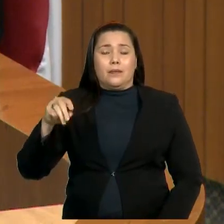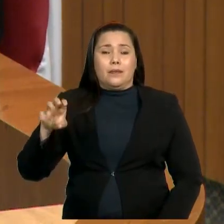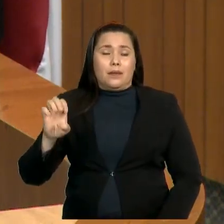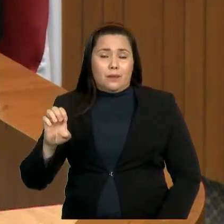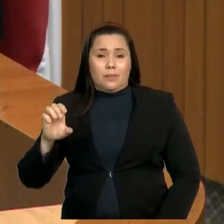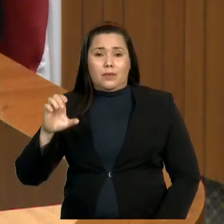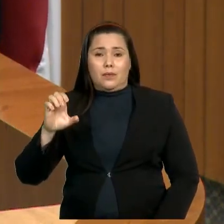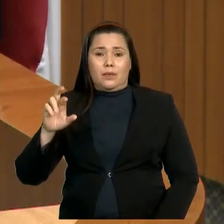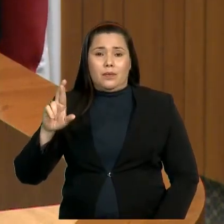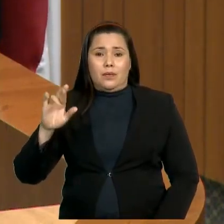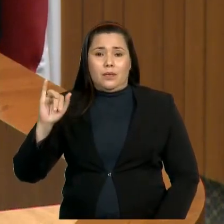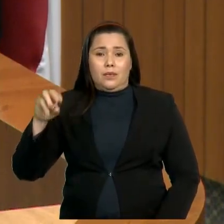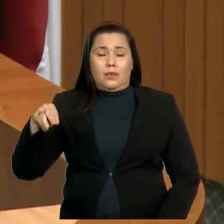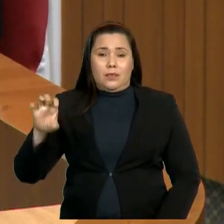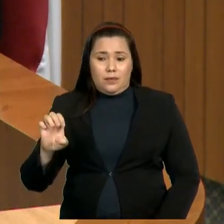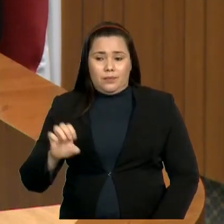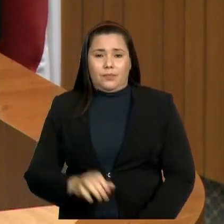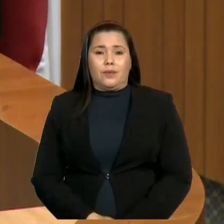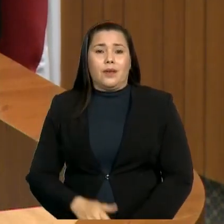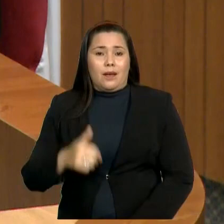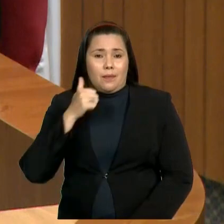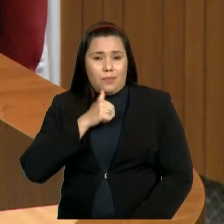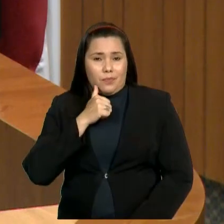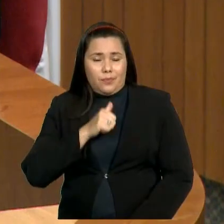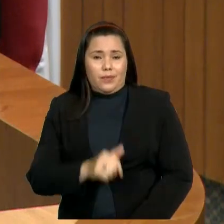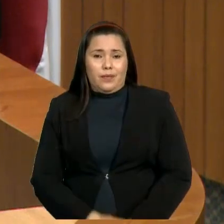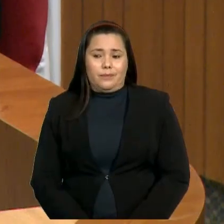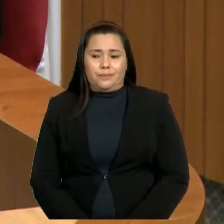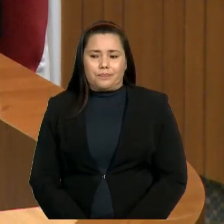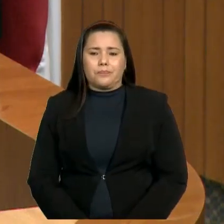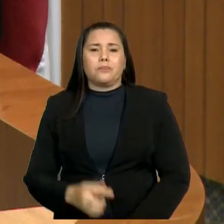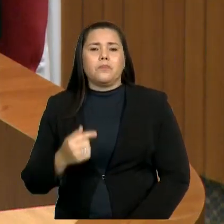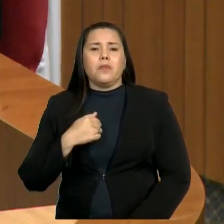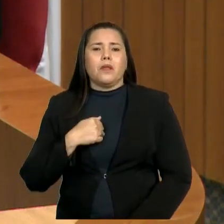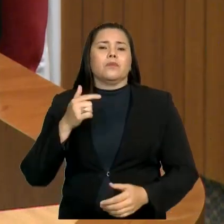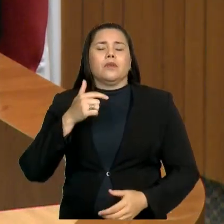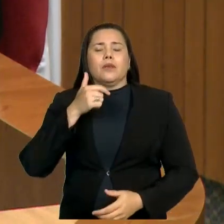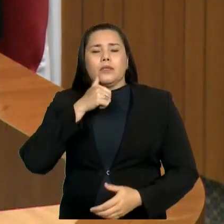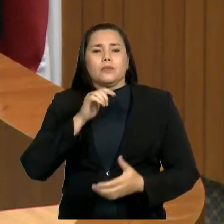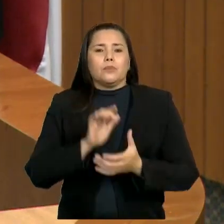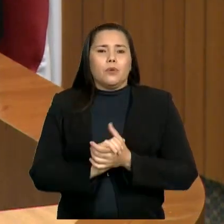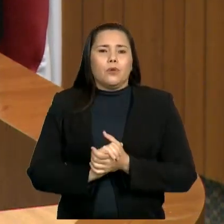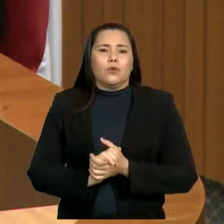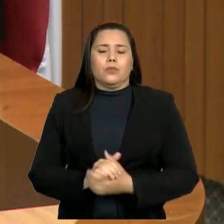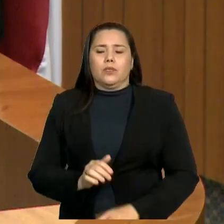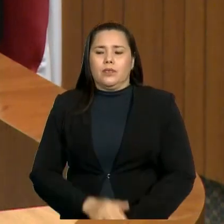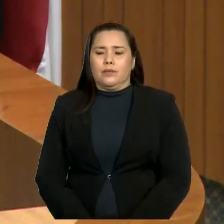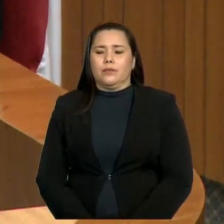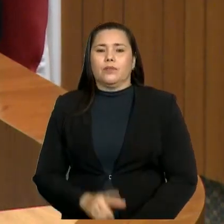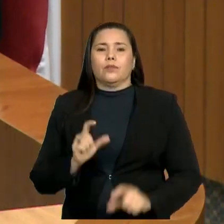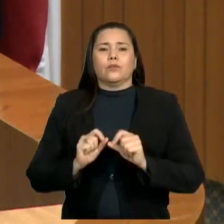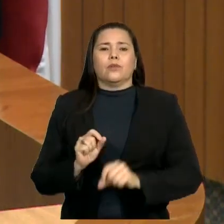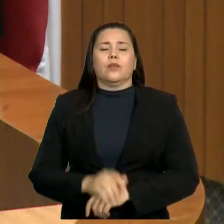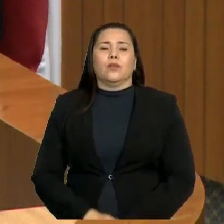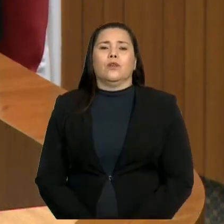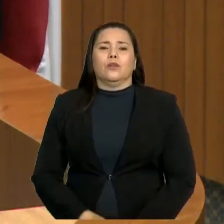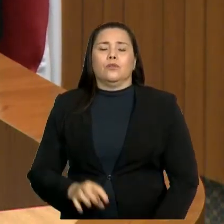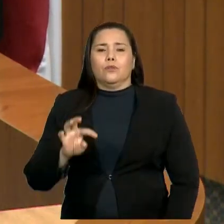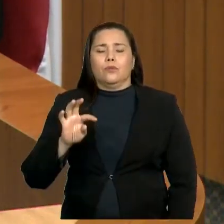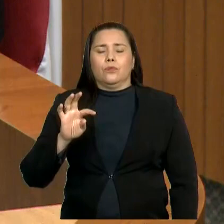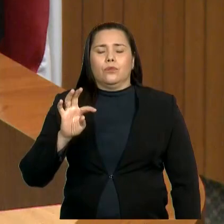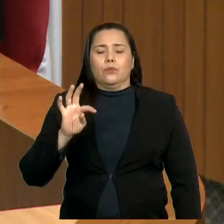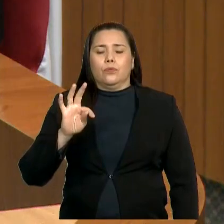eu aqui ó e esposa do clemilson apelidade Tio Patinhas Luciane